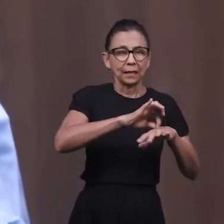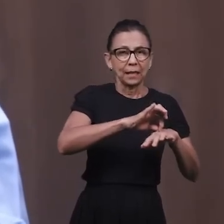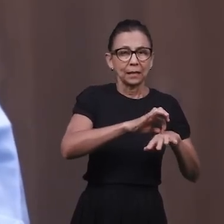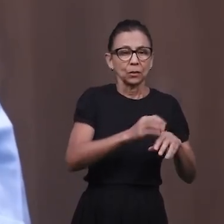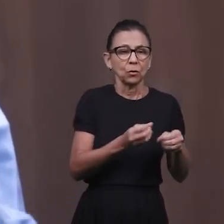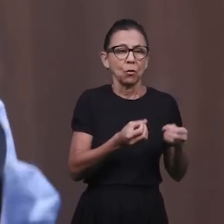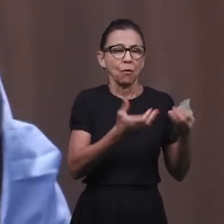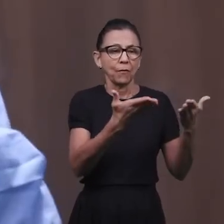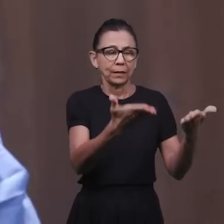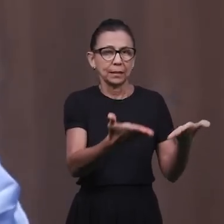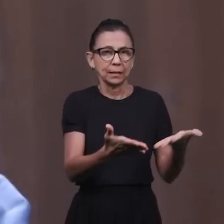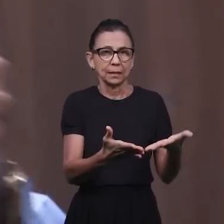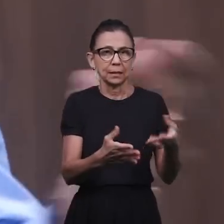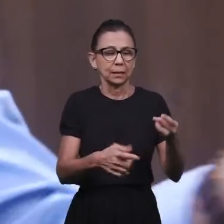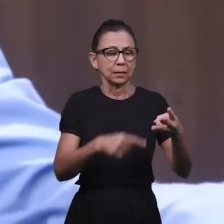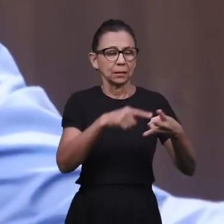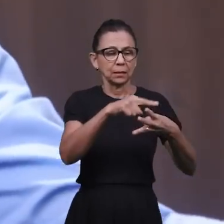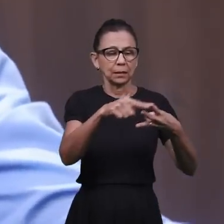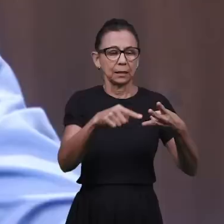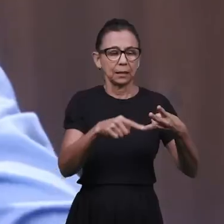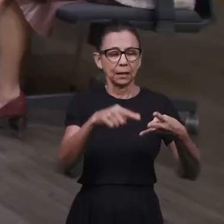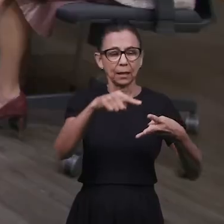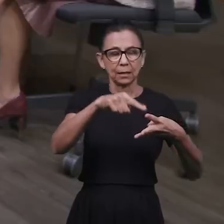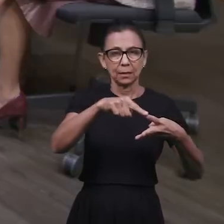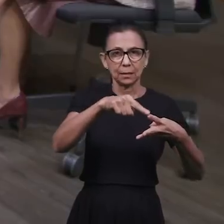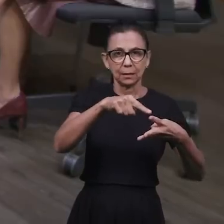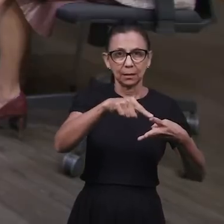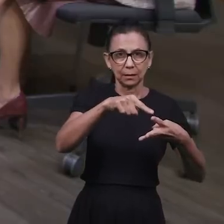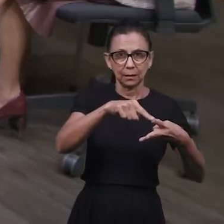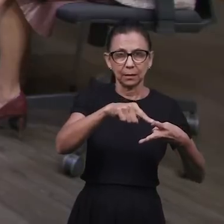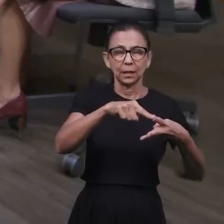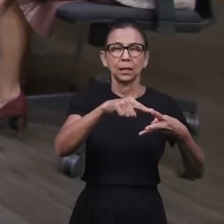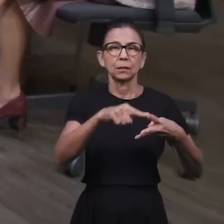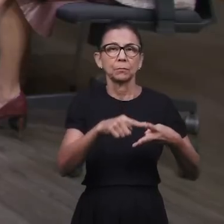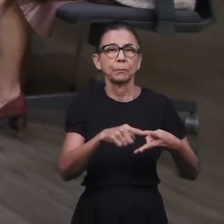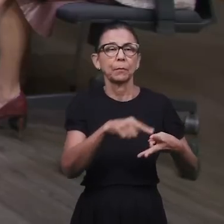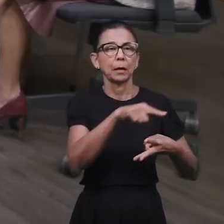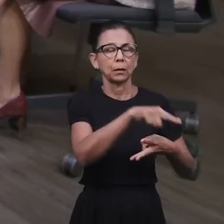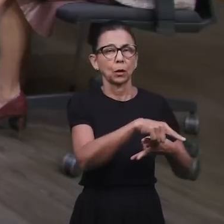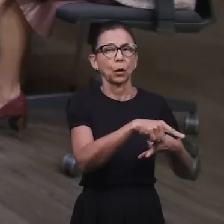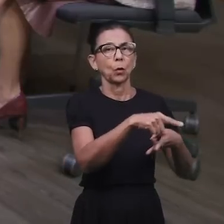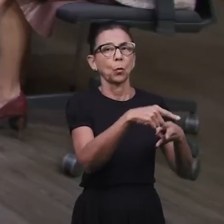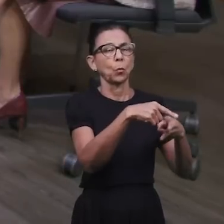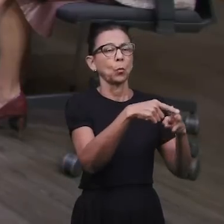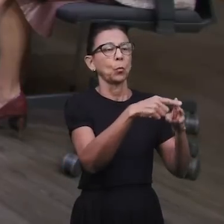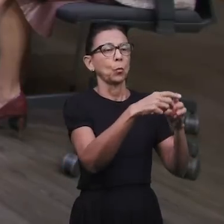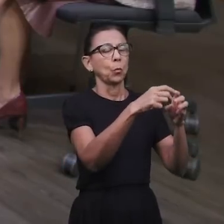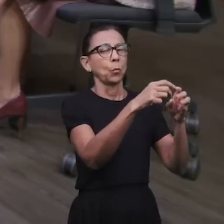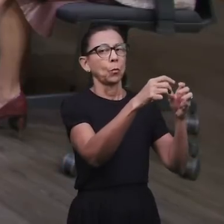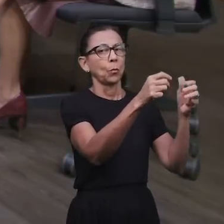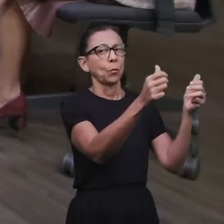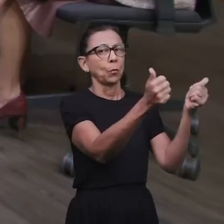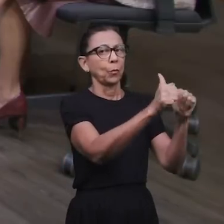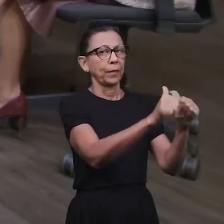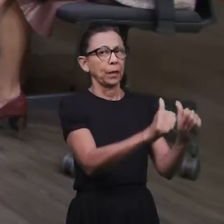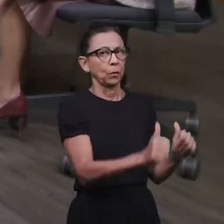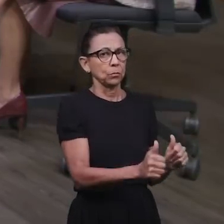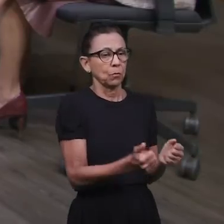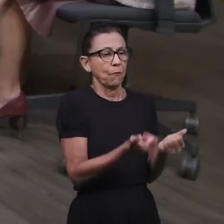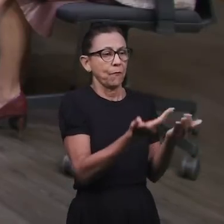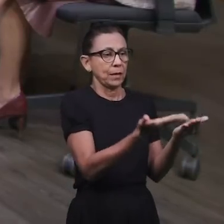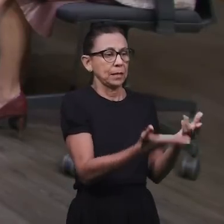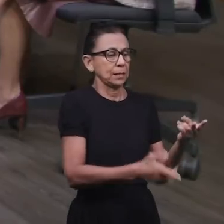a carne, uma parte era para o sacerdote e a outra parte é para o ofertante. De maneira